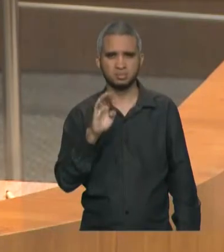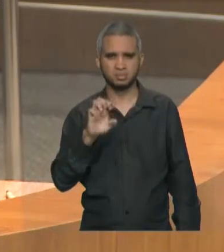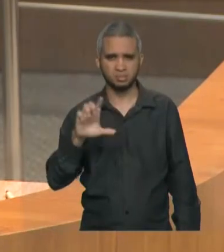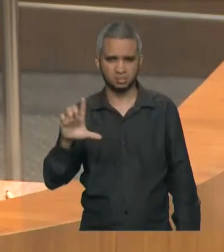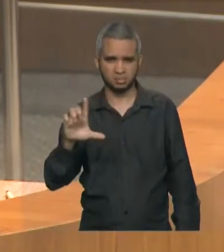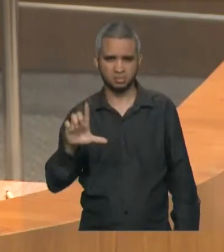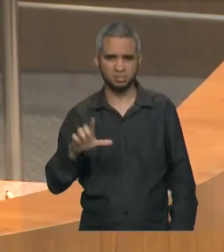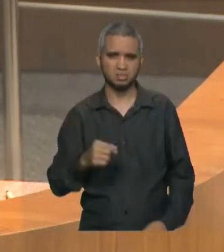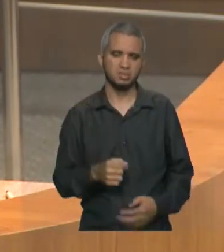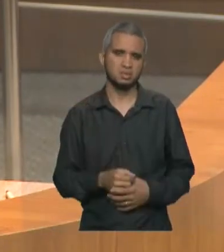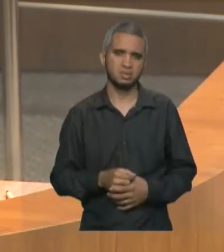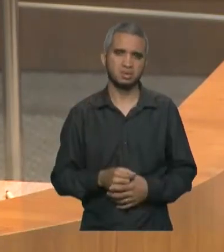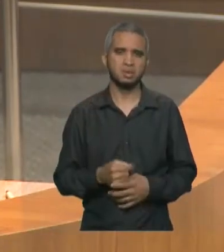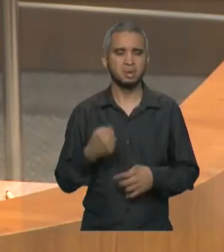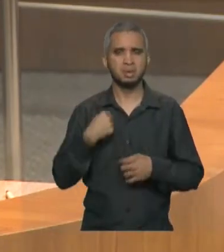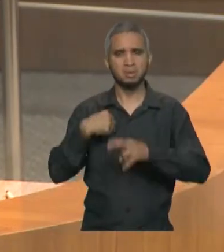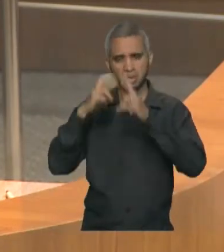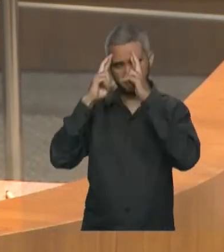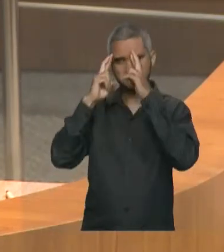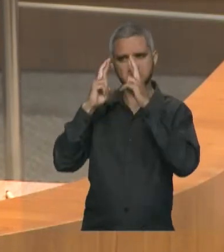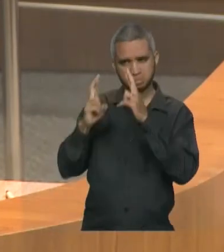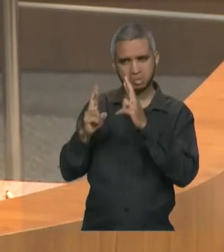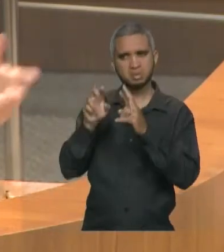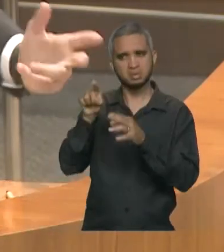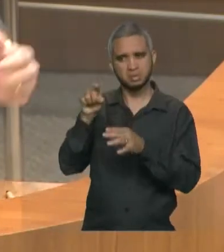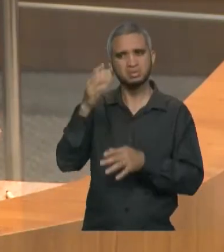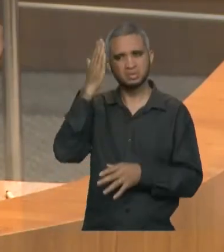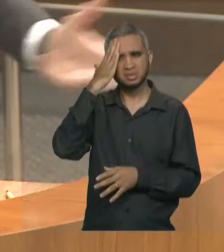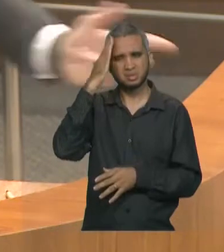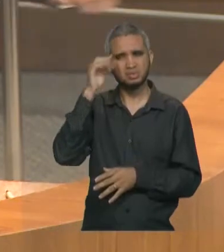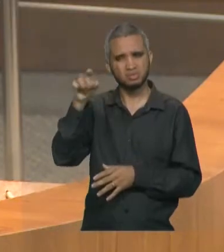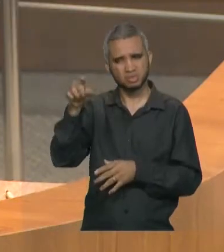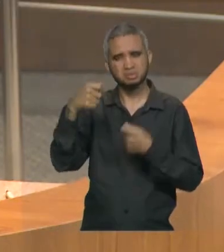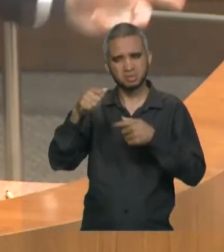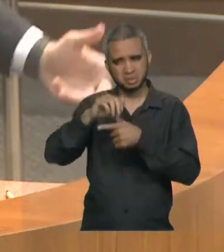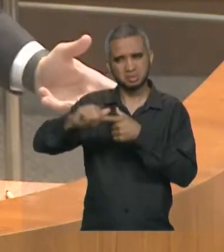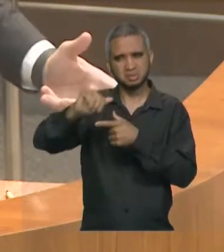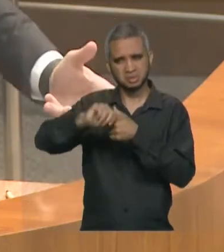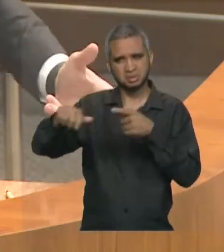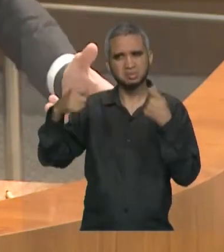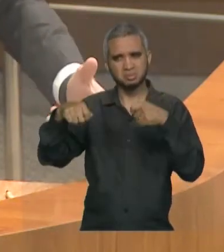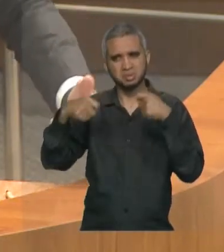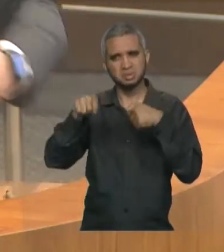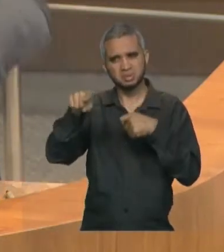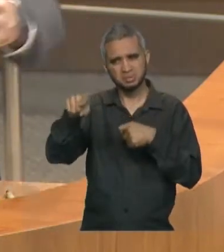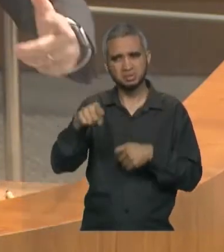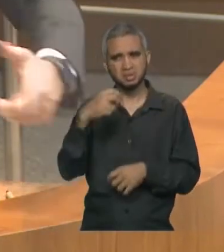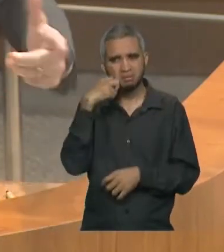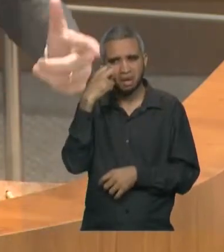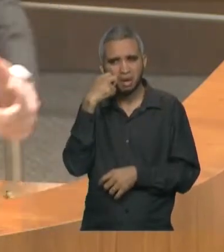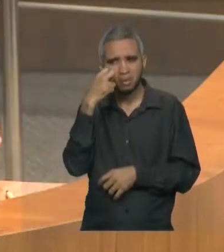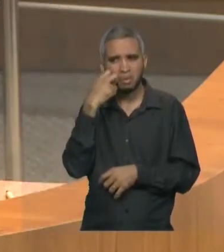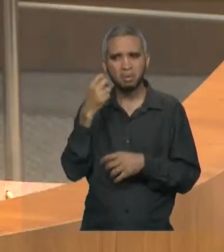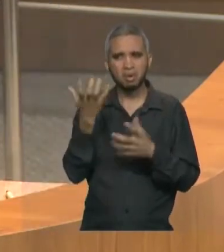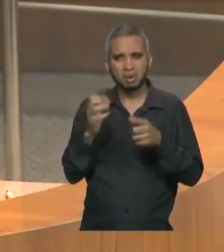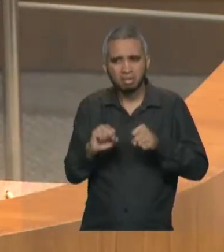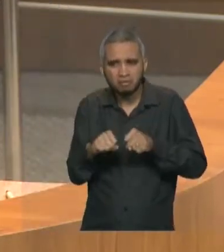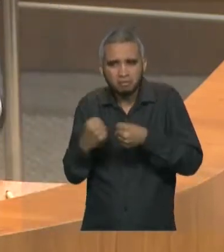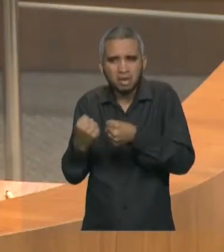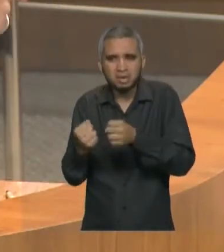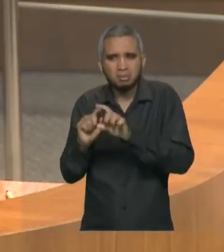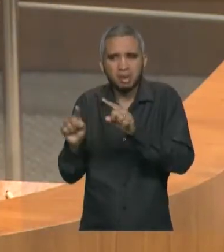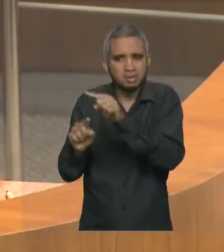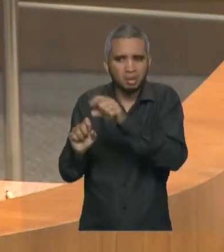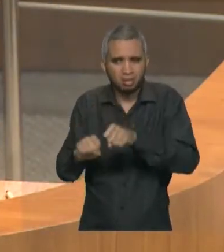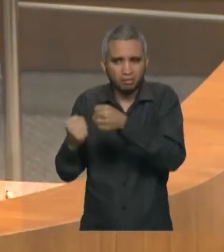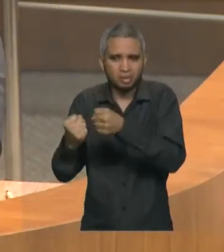sua função, respeito a sua função como líder do governo, tem que fazer isso, tem que passar por vergonha aqui na casa mesmo, tentando defender o indefensável,